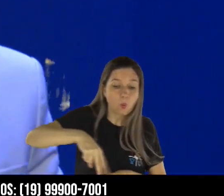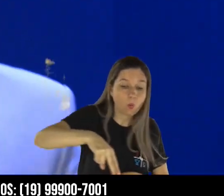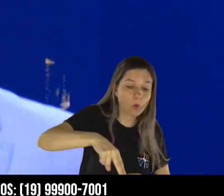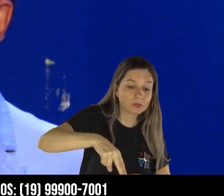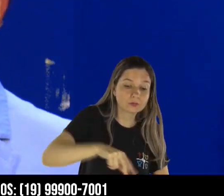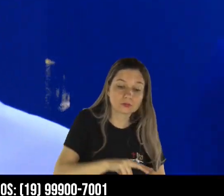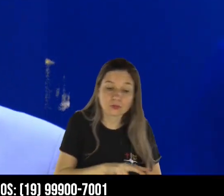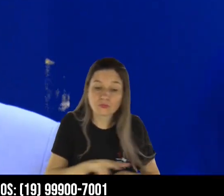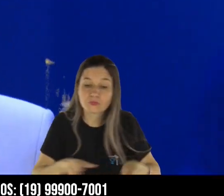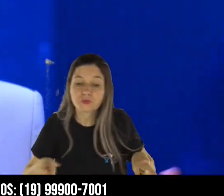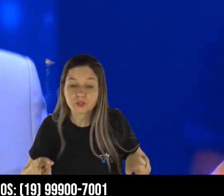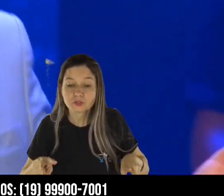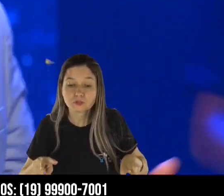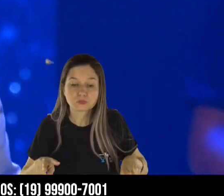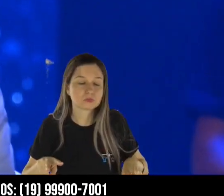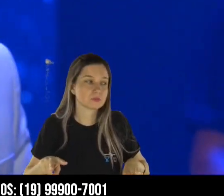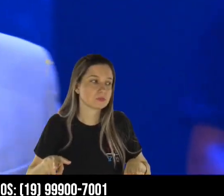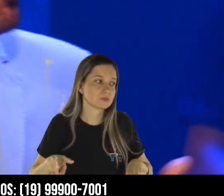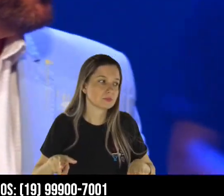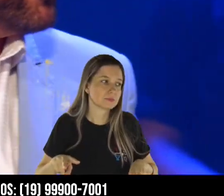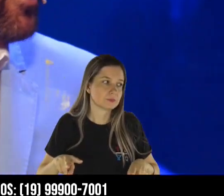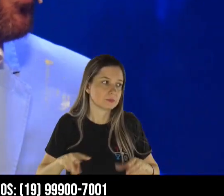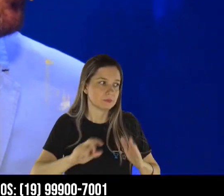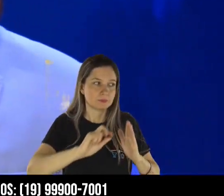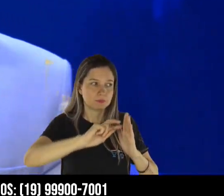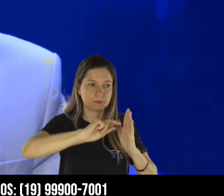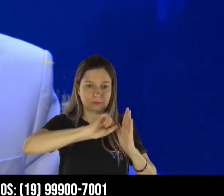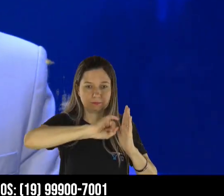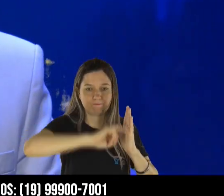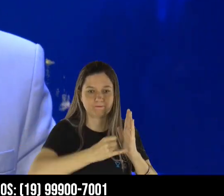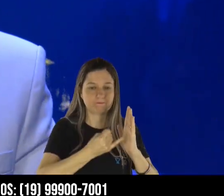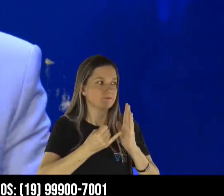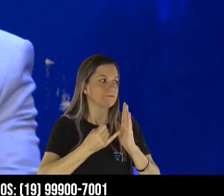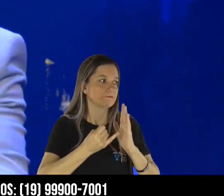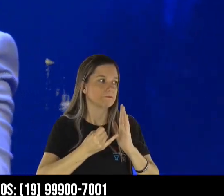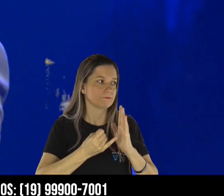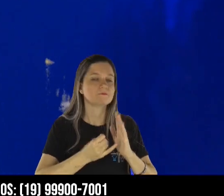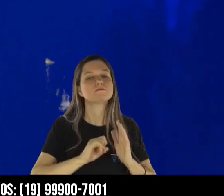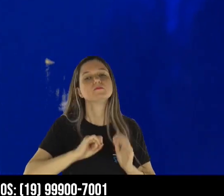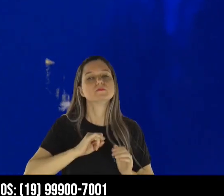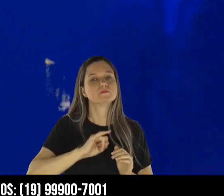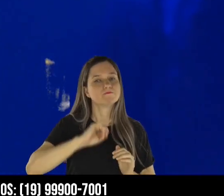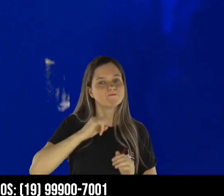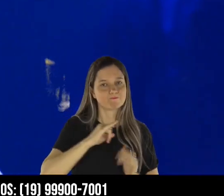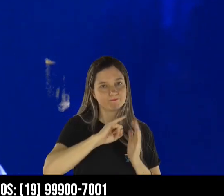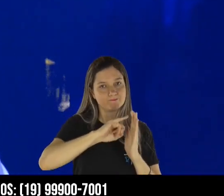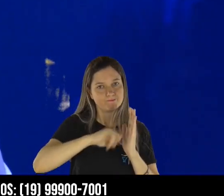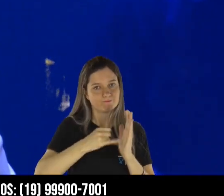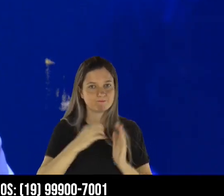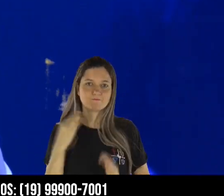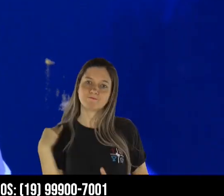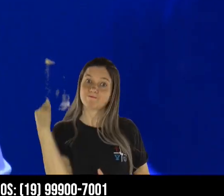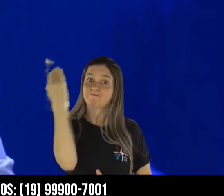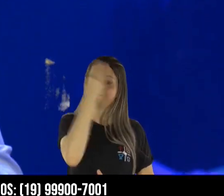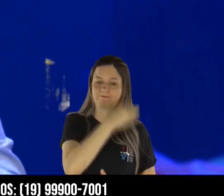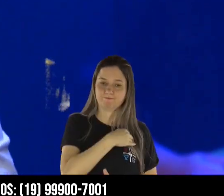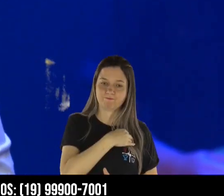José, Maria. Tão feliz, né? Só que teve um drama muito